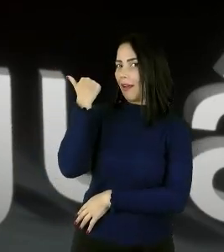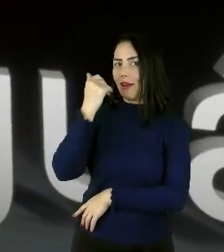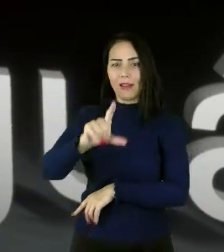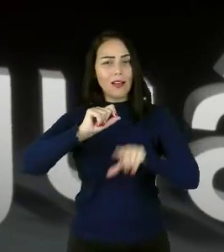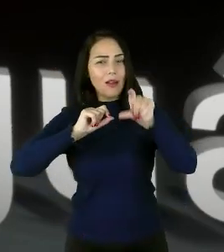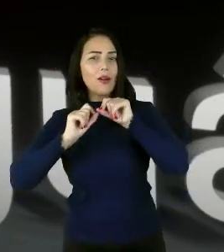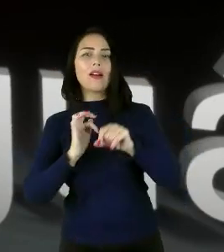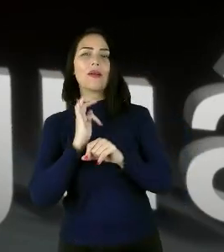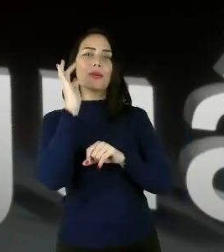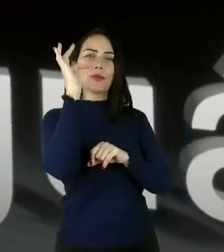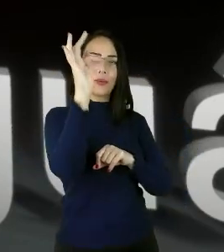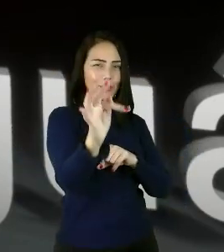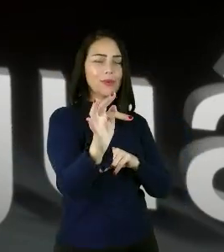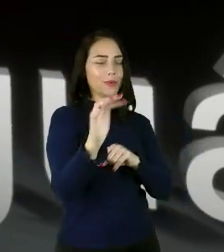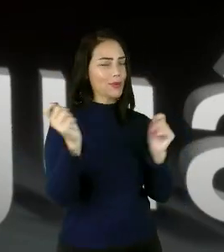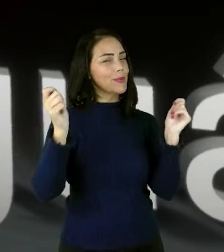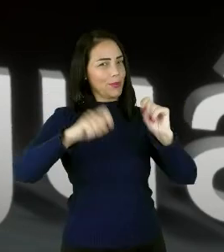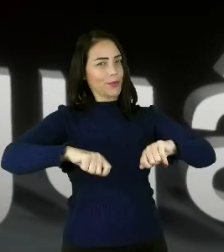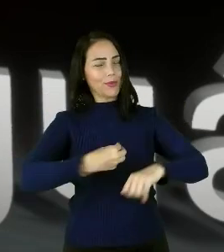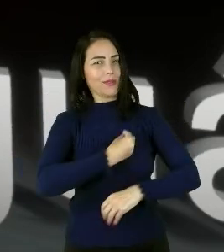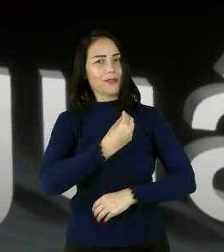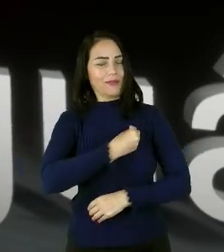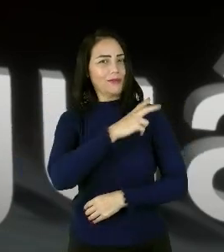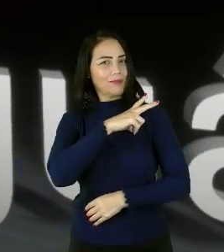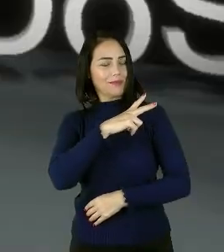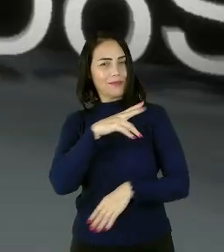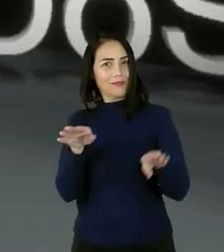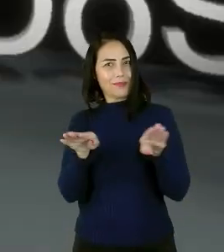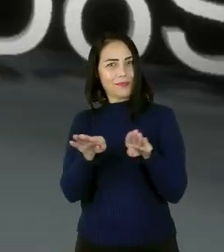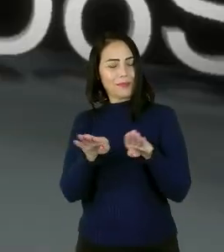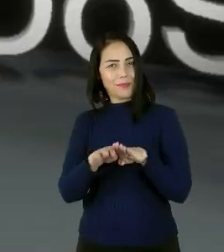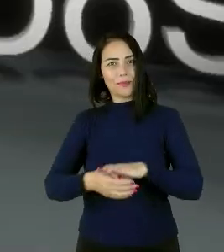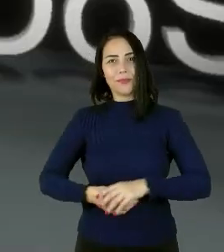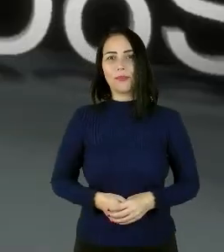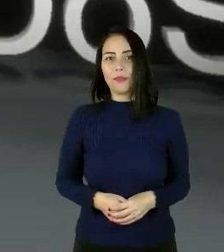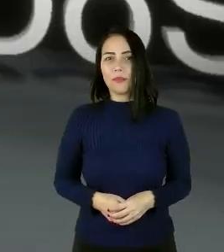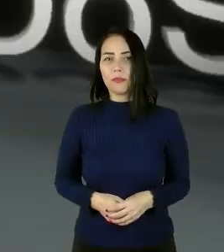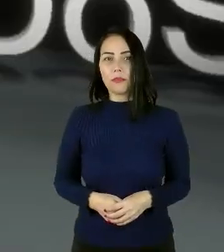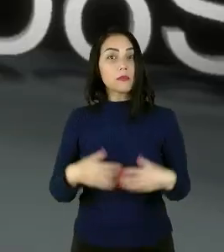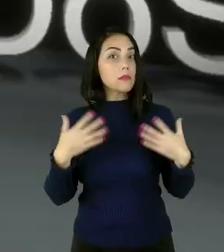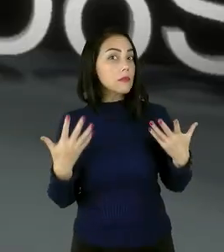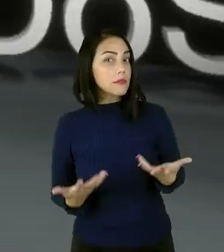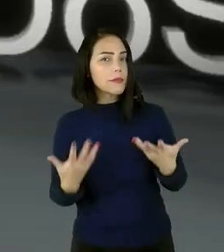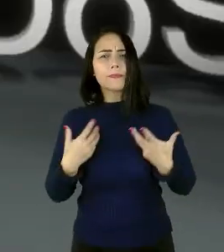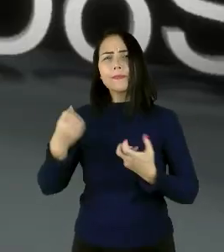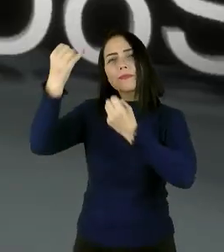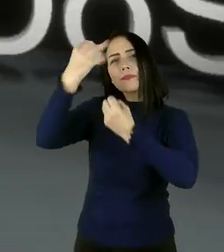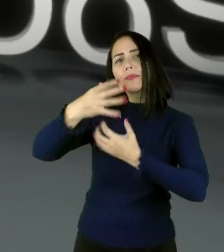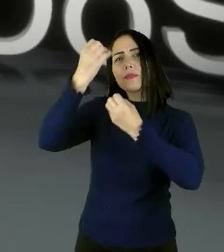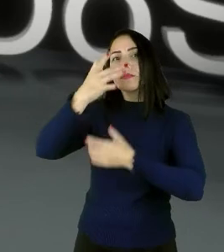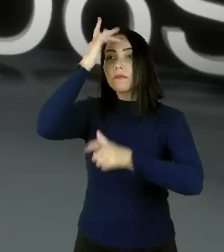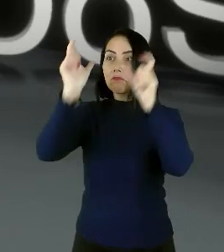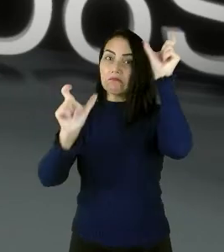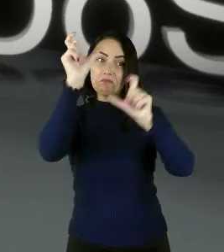decidir caminhos isto vale para as nossas vidas pessoais também eu vou todas as pessoas que entrevistei